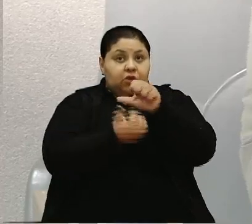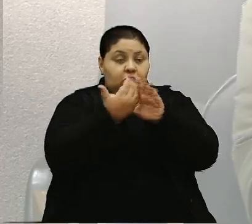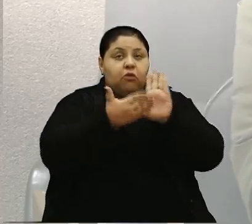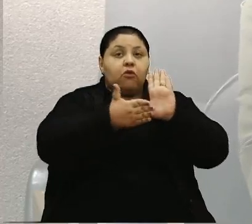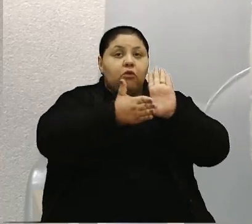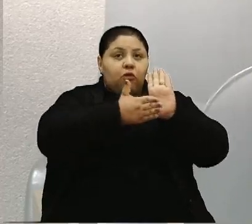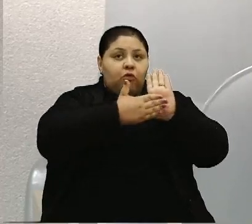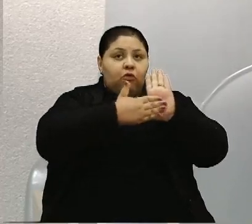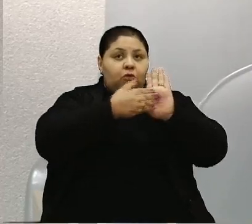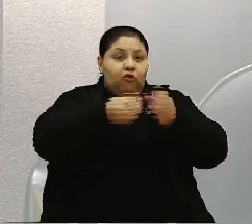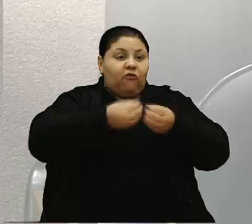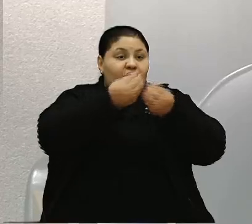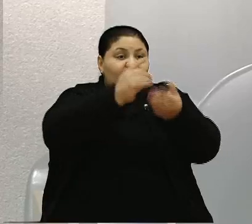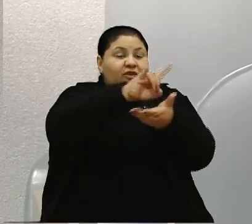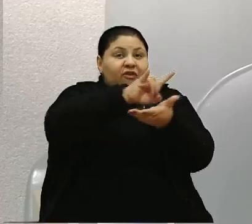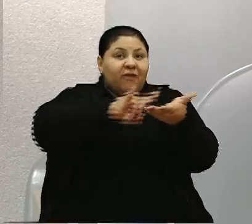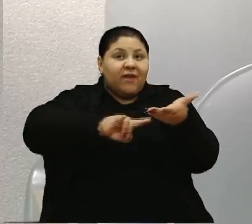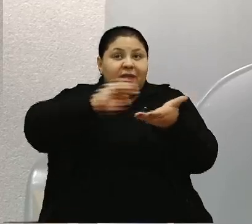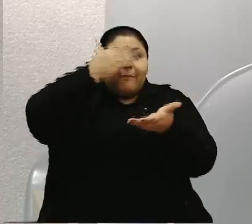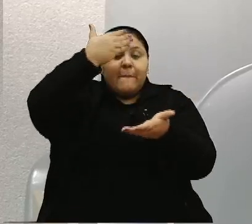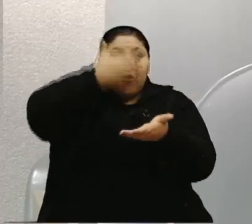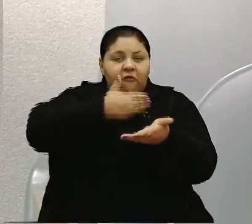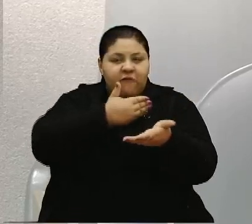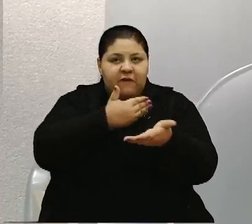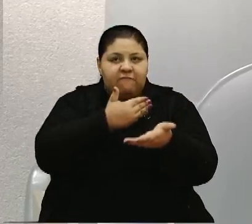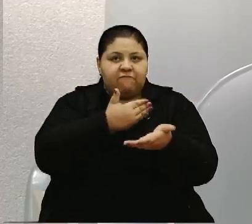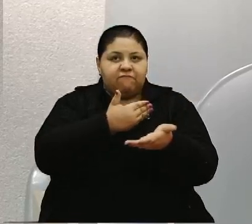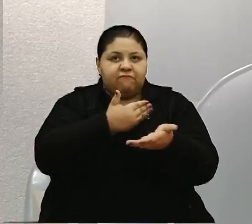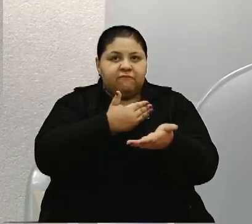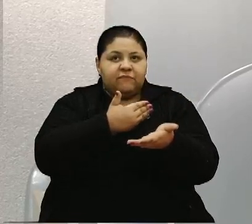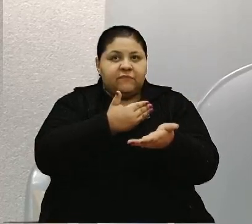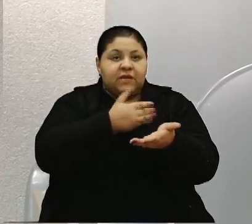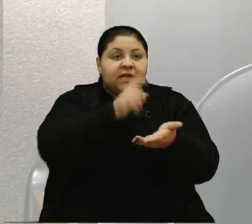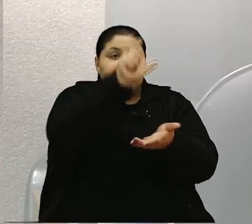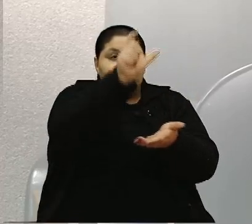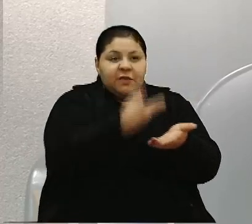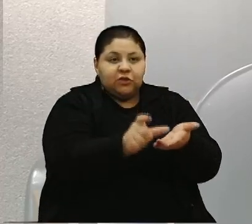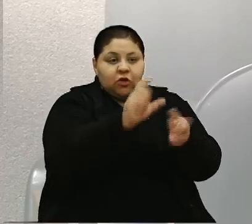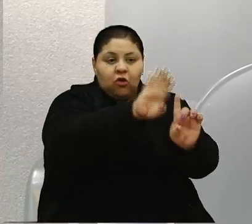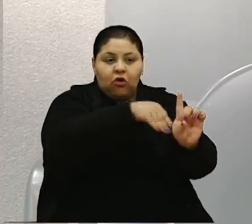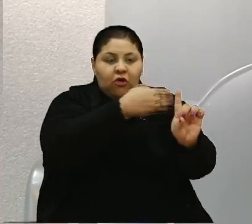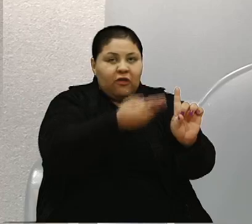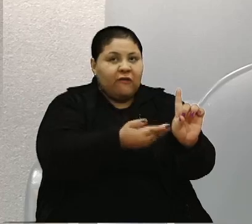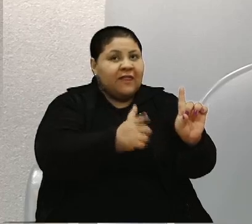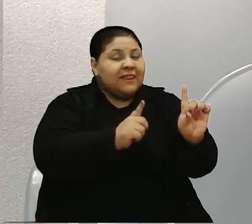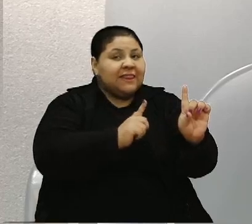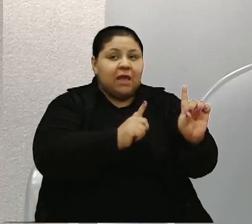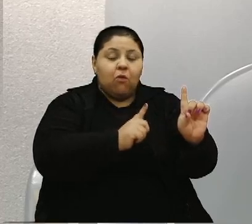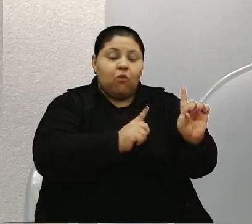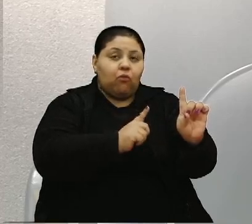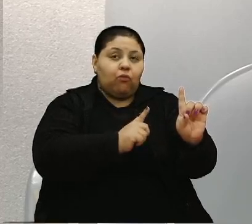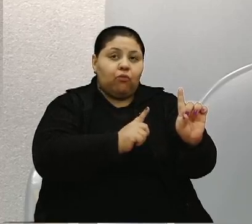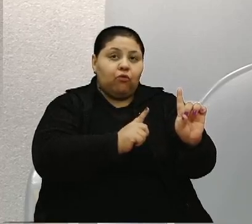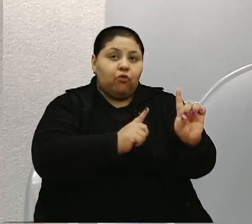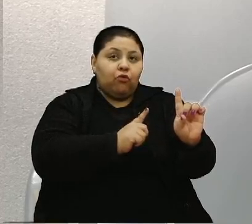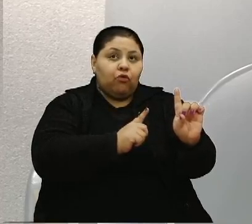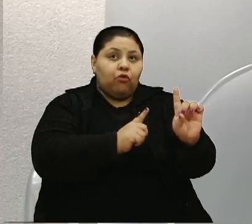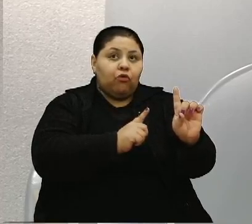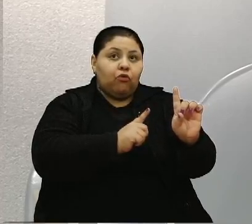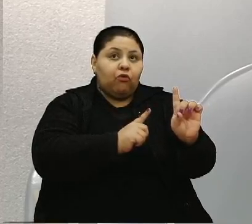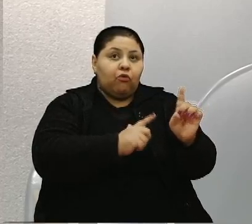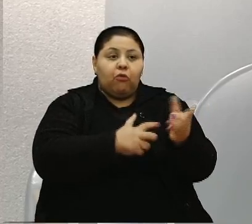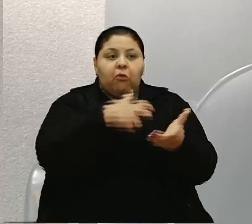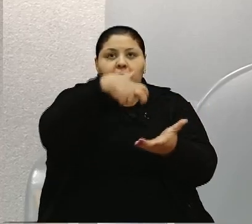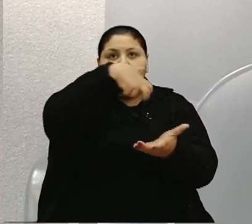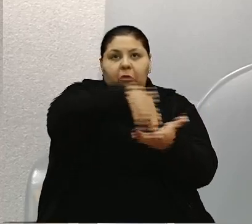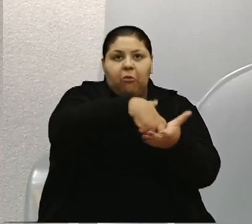proposição fornecer documentos que comprovem que o fato de o homenageado não ter sido condenado nas hipóteses